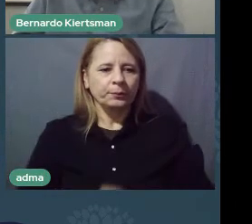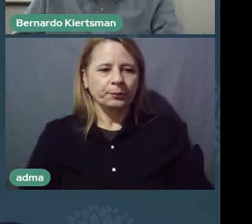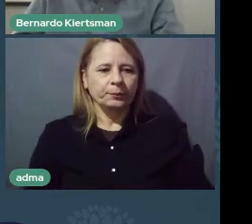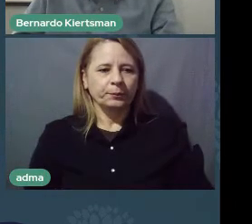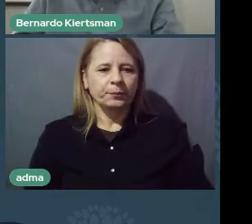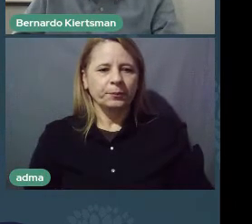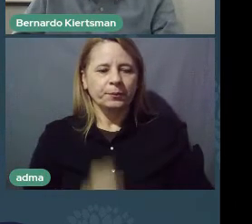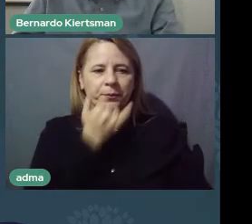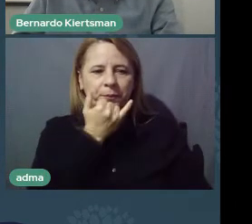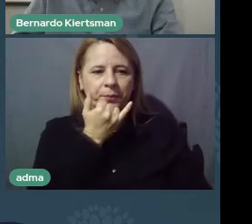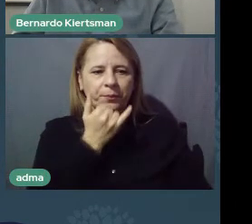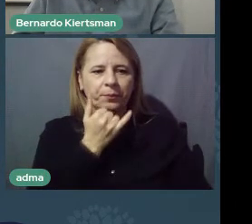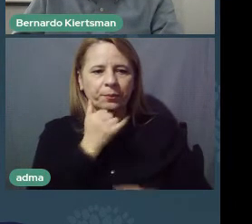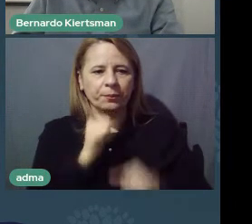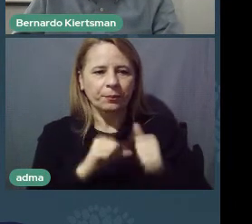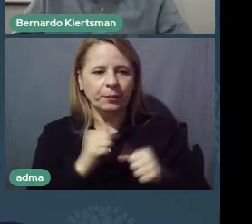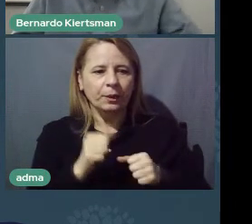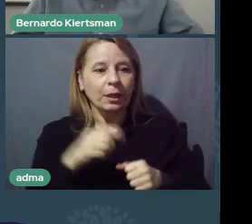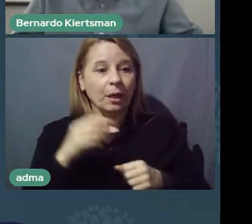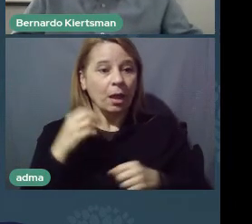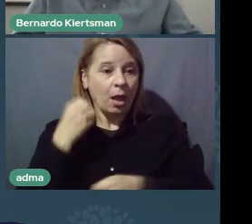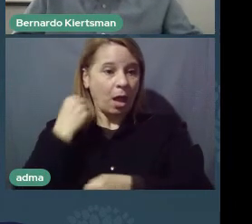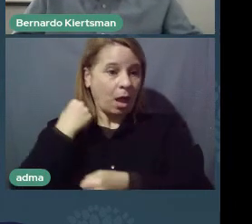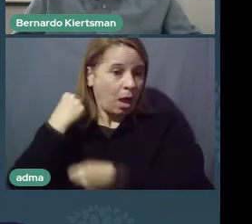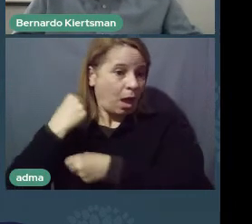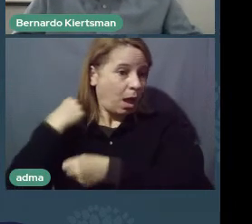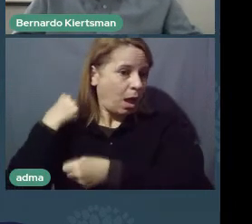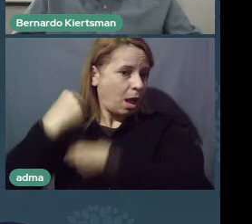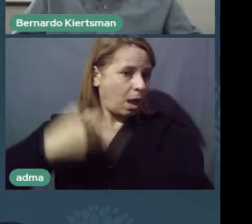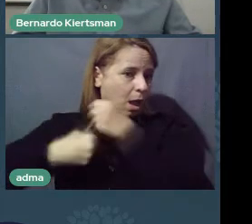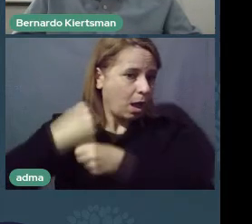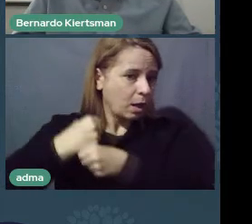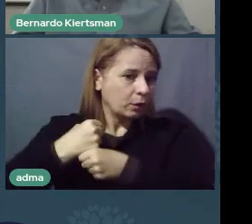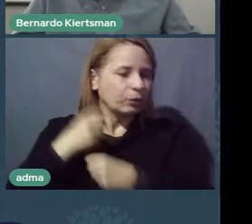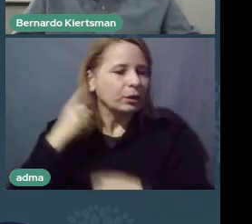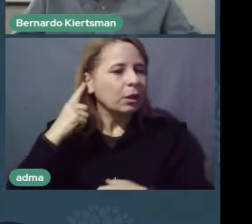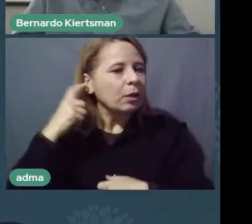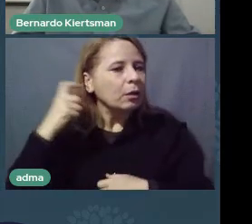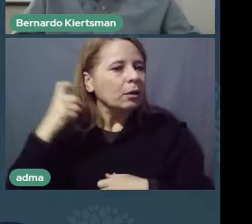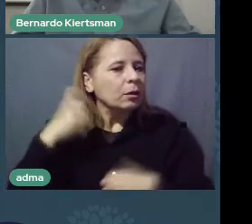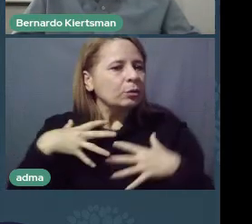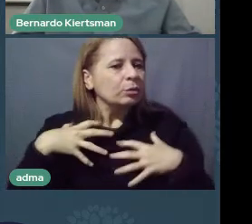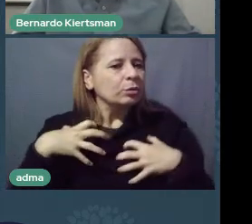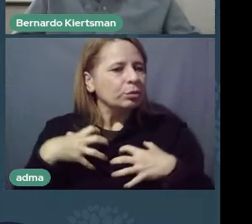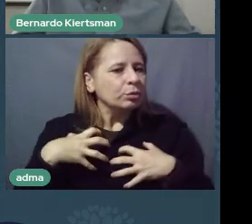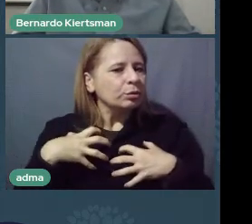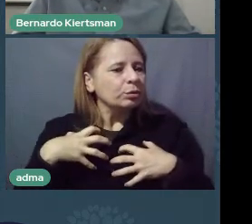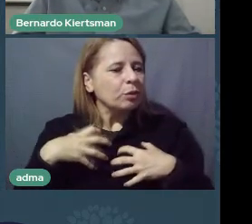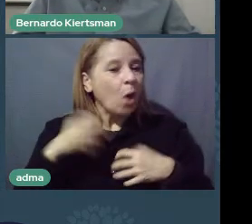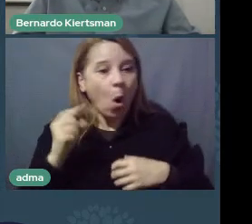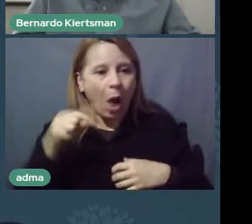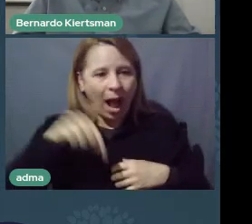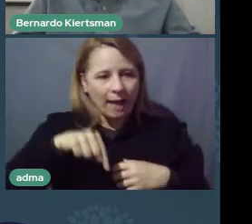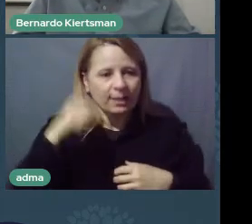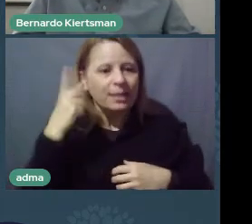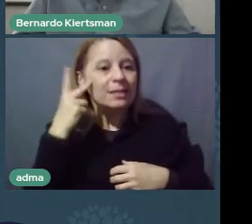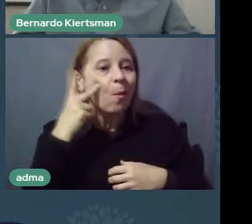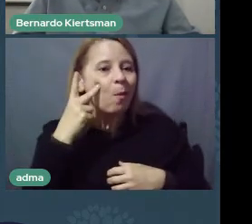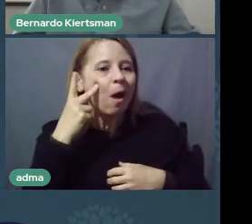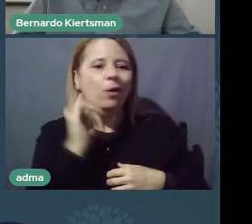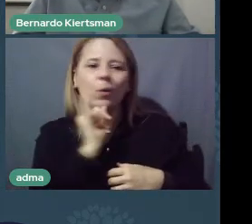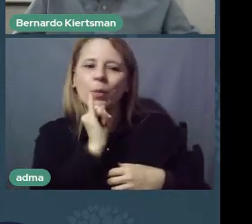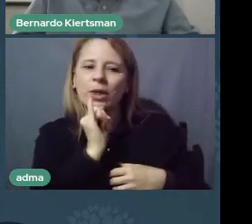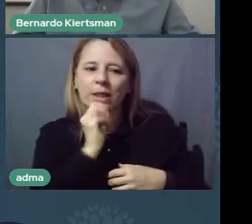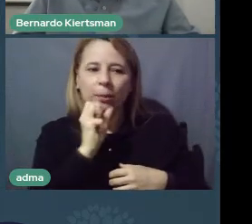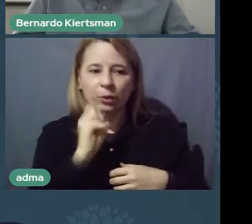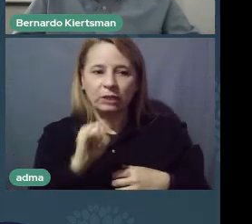se você chiou no último ano, ou se você tem asma. E aqui em São Paulo, por exemplo, se